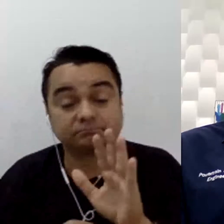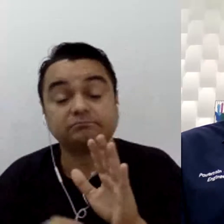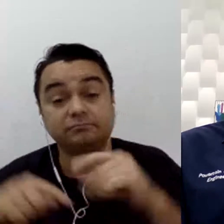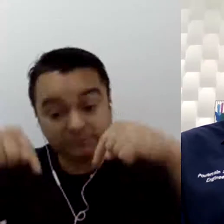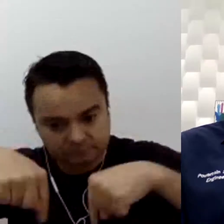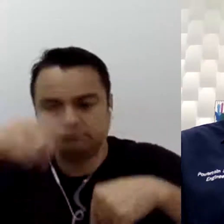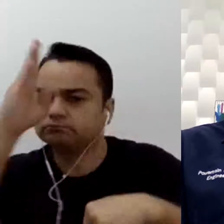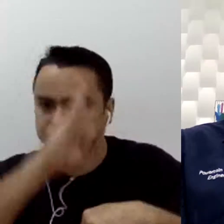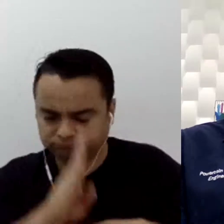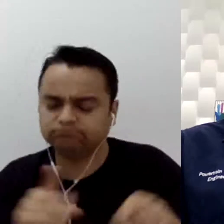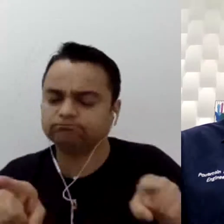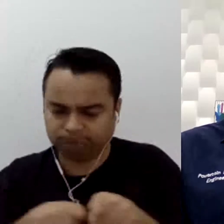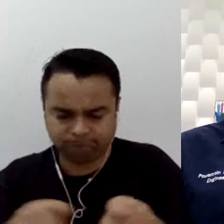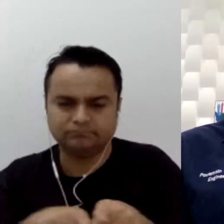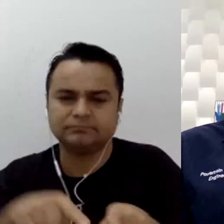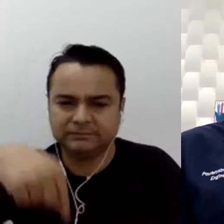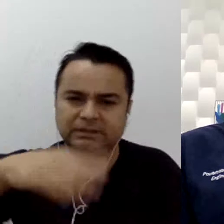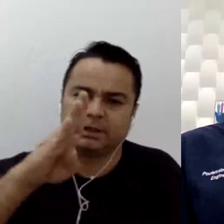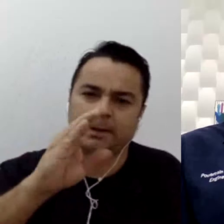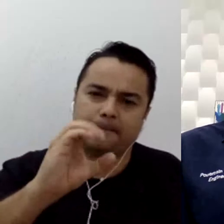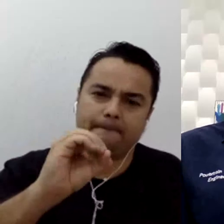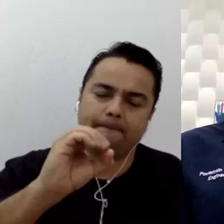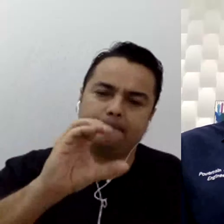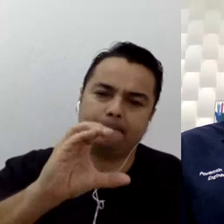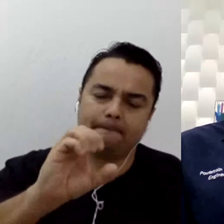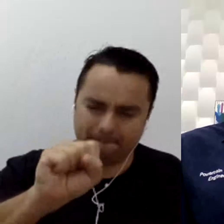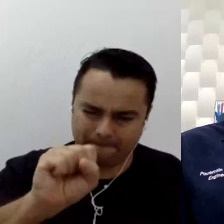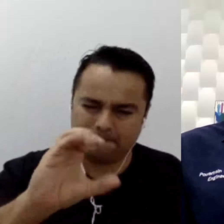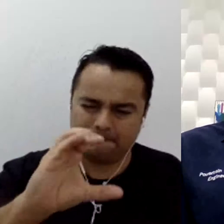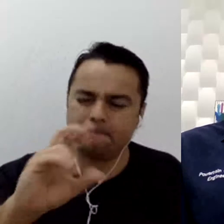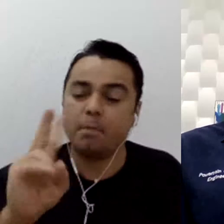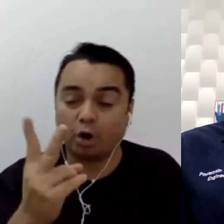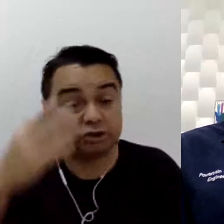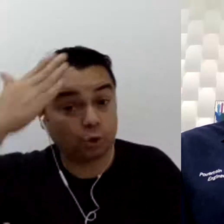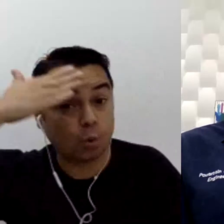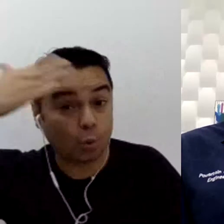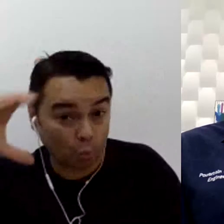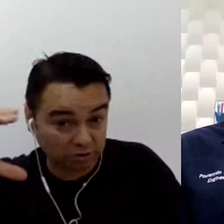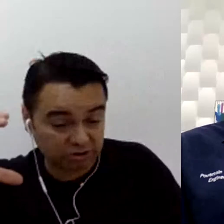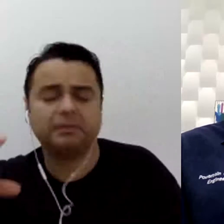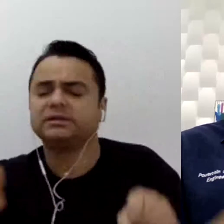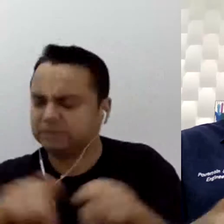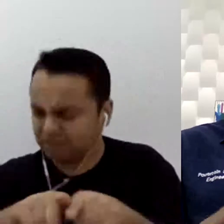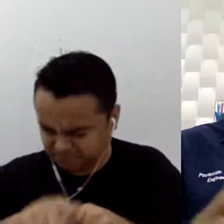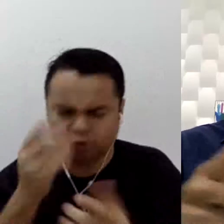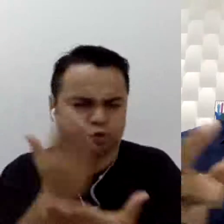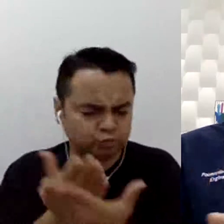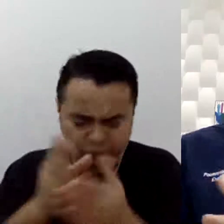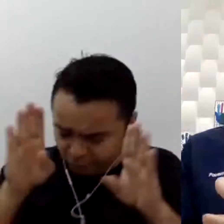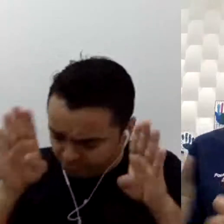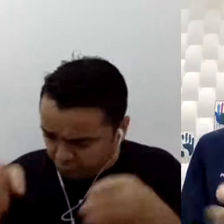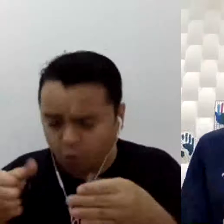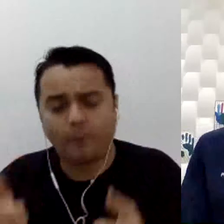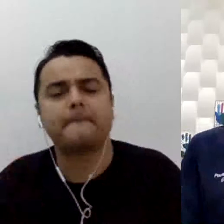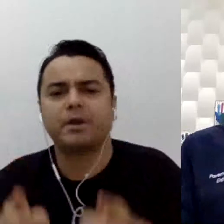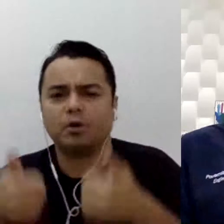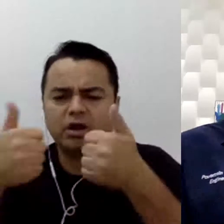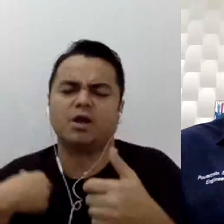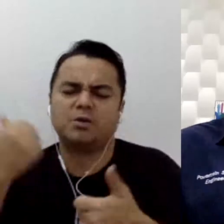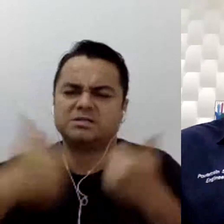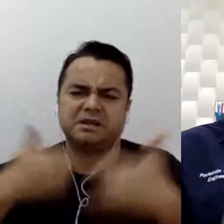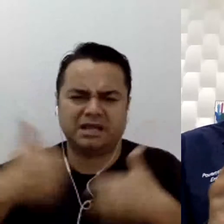aqui no Brasil também, aqui na Bosch Curitiba, a gente tem um estudo voltado à melhoria. Tudo isso que eu expliquei para vocês, o